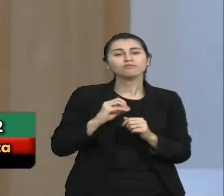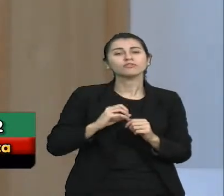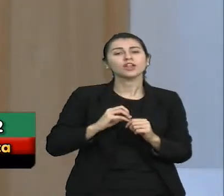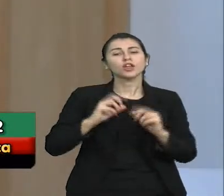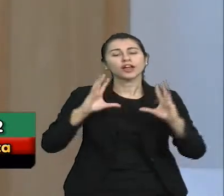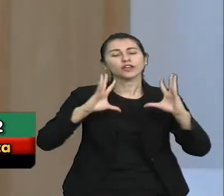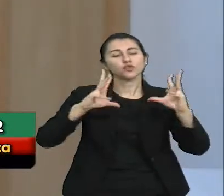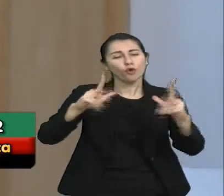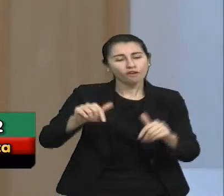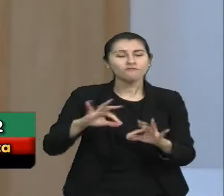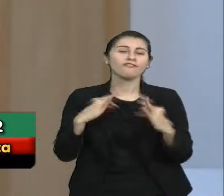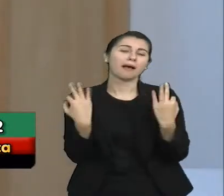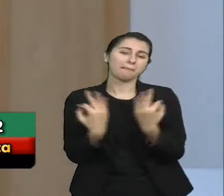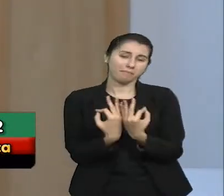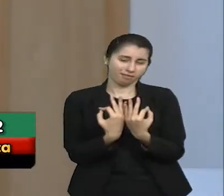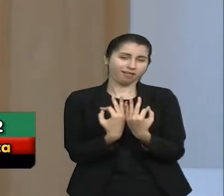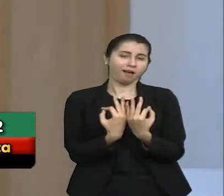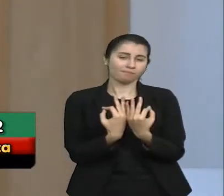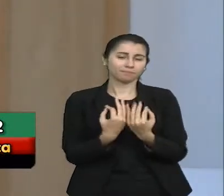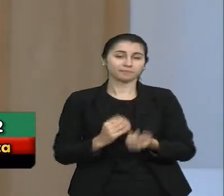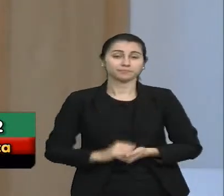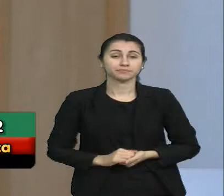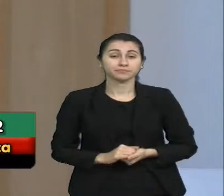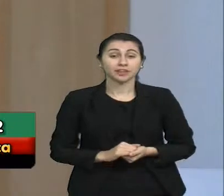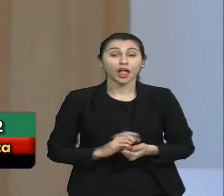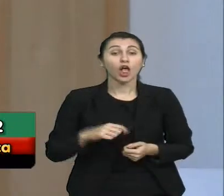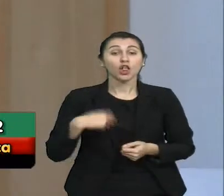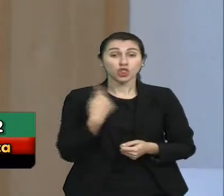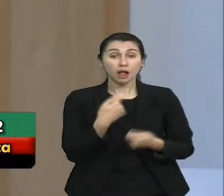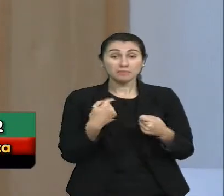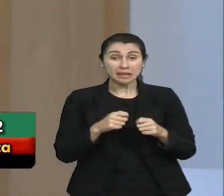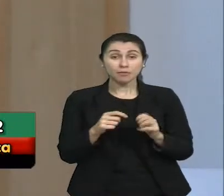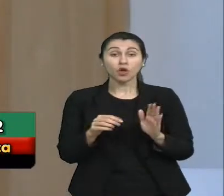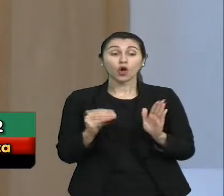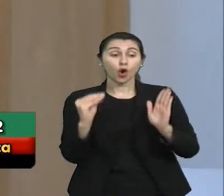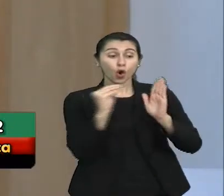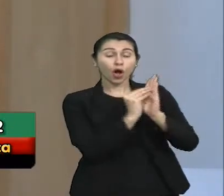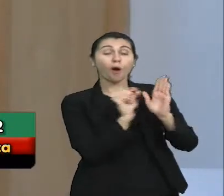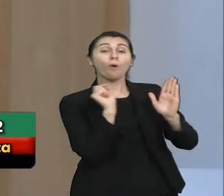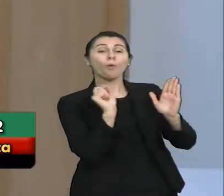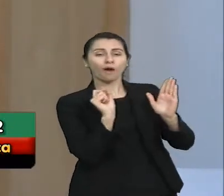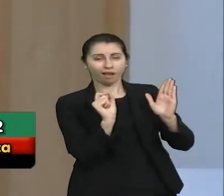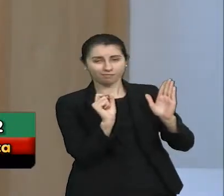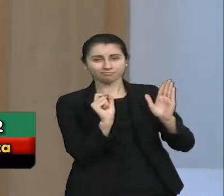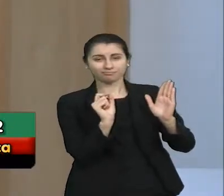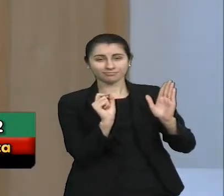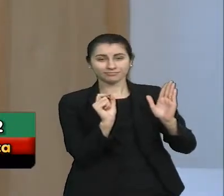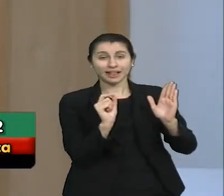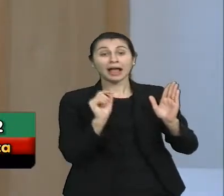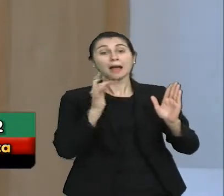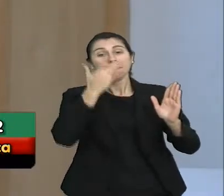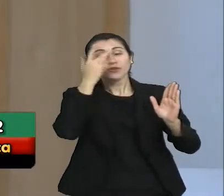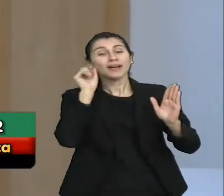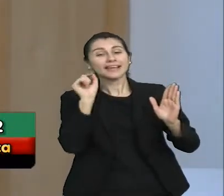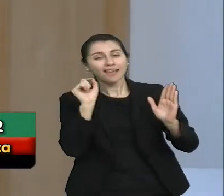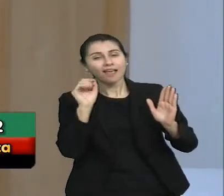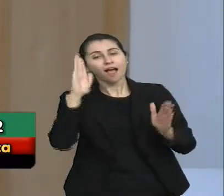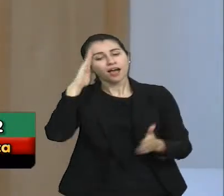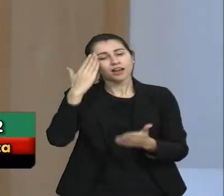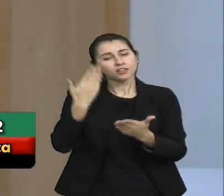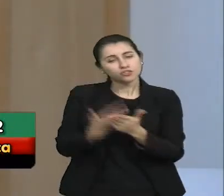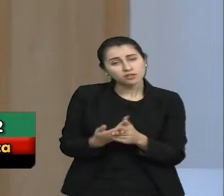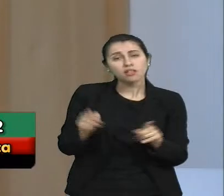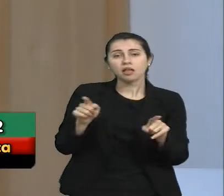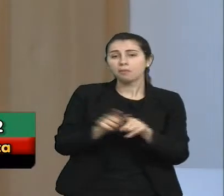é Osasco da família. A gente também tem que colocar Osasco daqueles que creem e não creem. E a